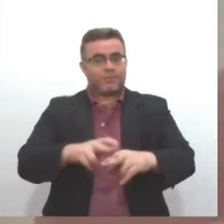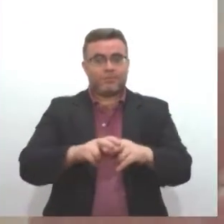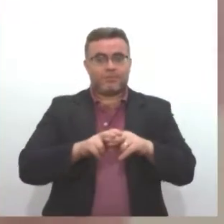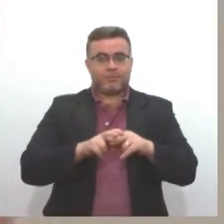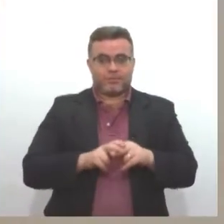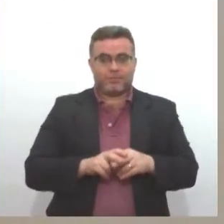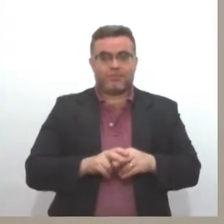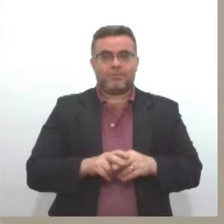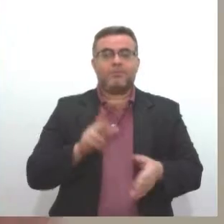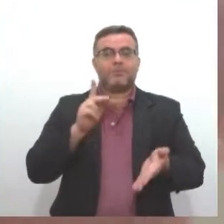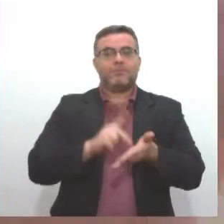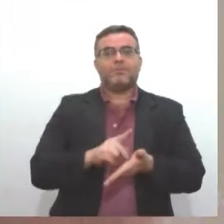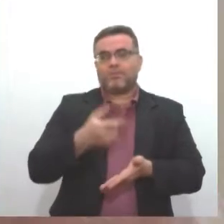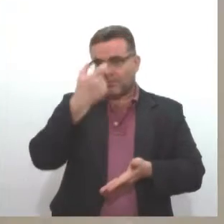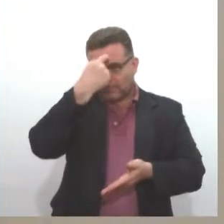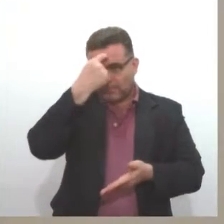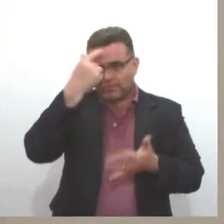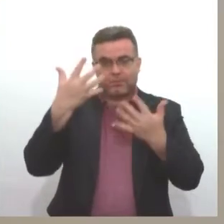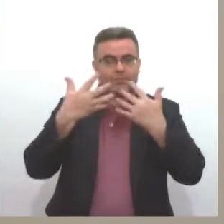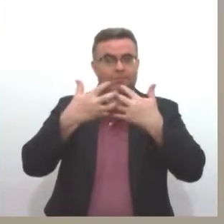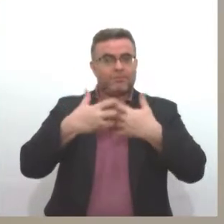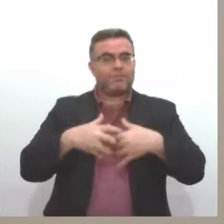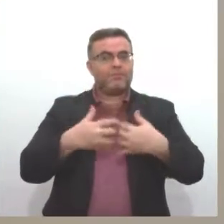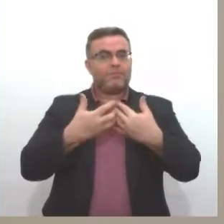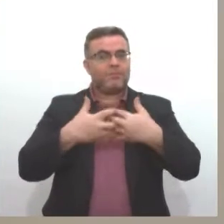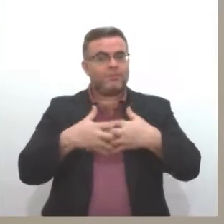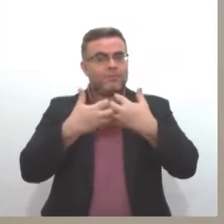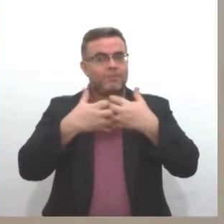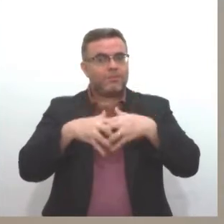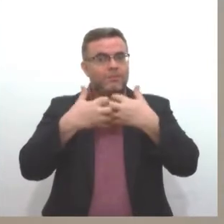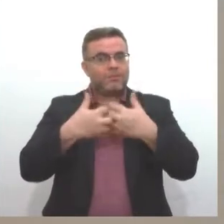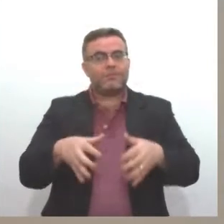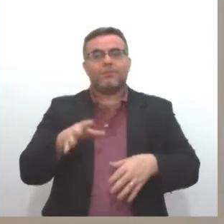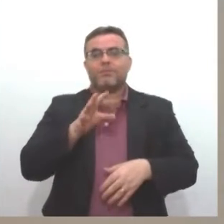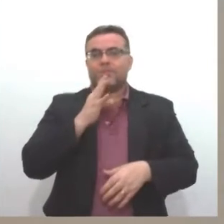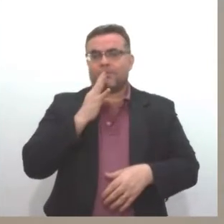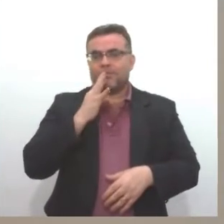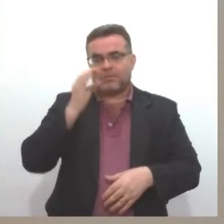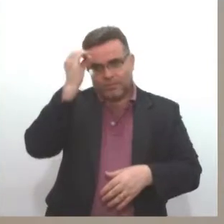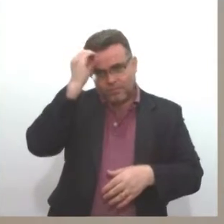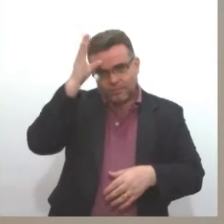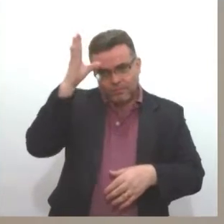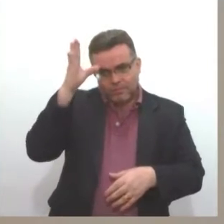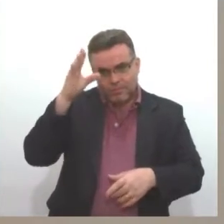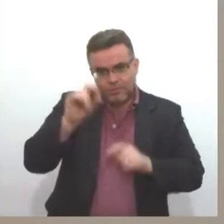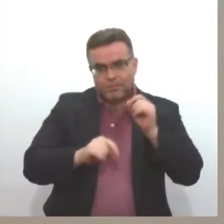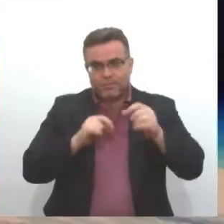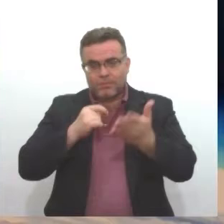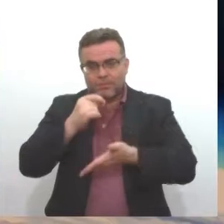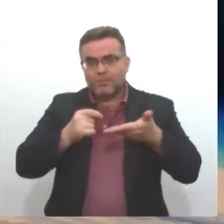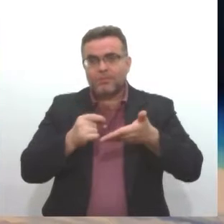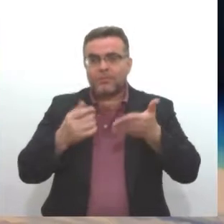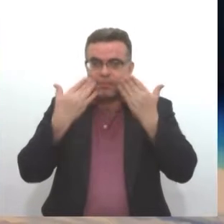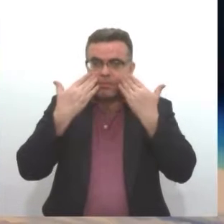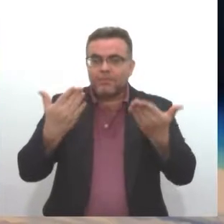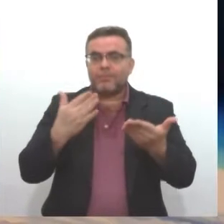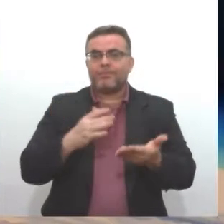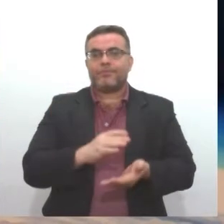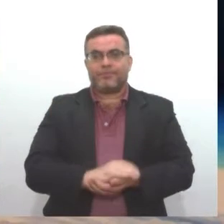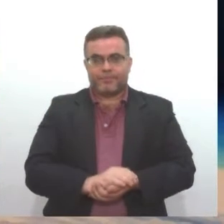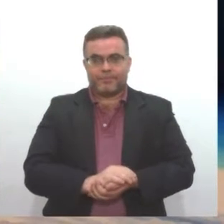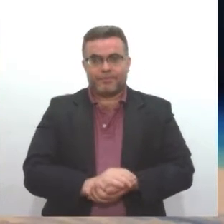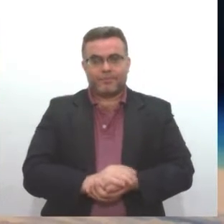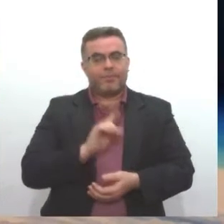a lucidez, é a reflexão, é um conhecimento baseado em evidências. No próximo